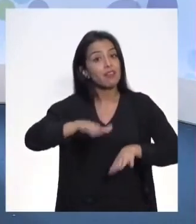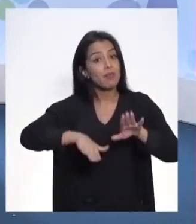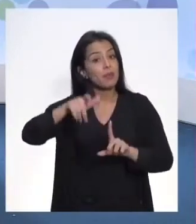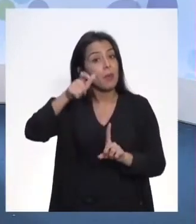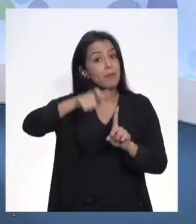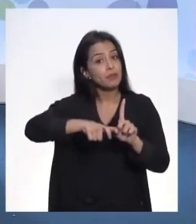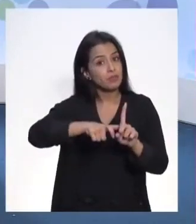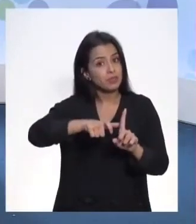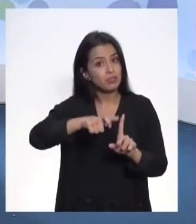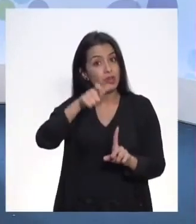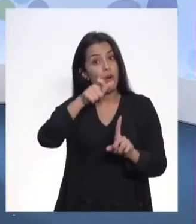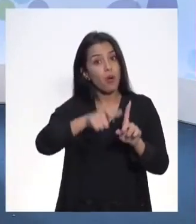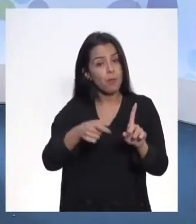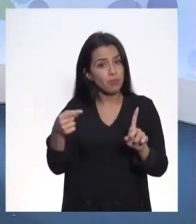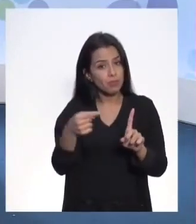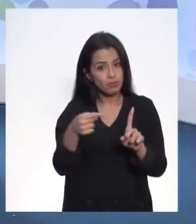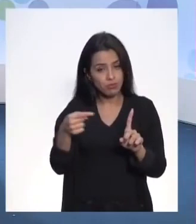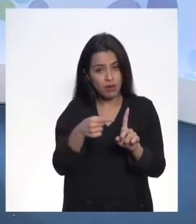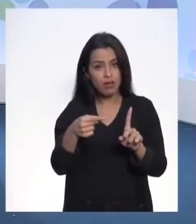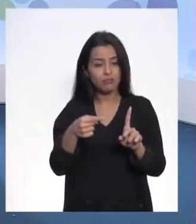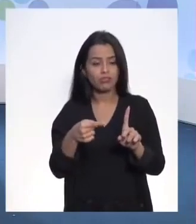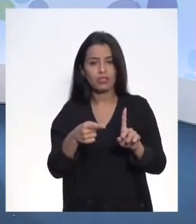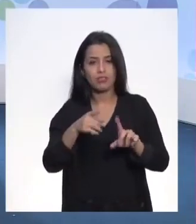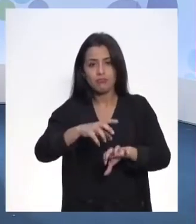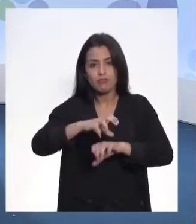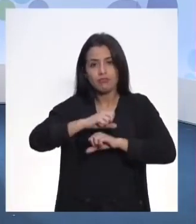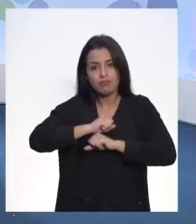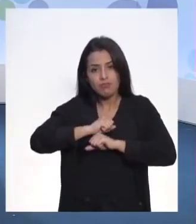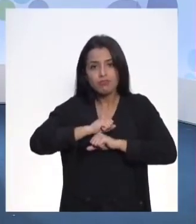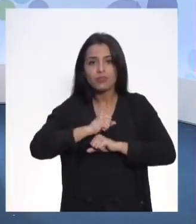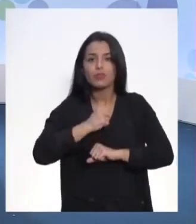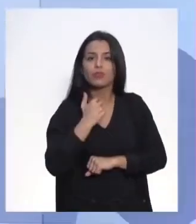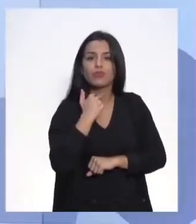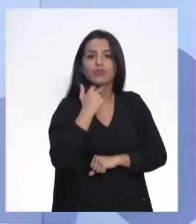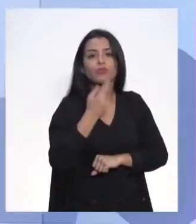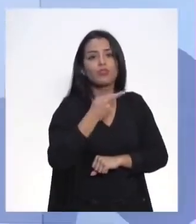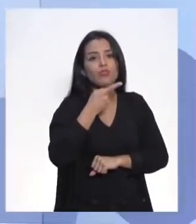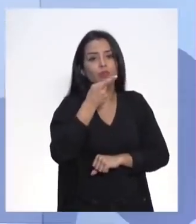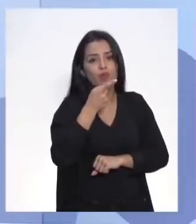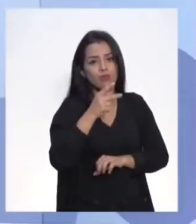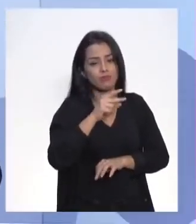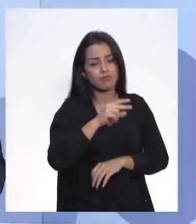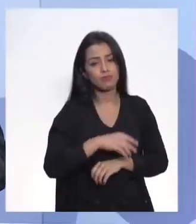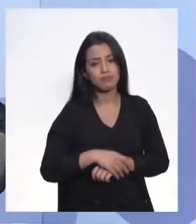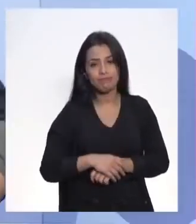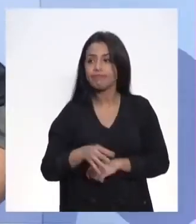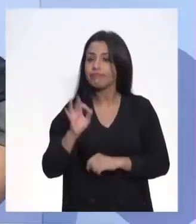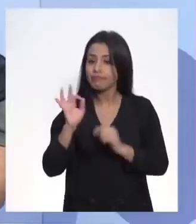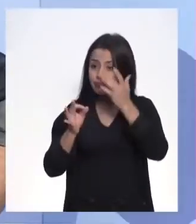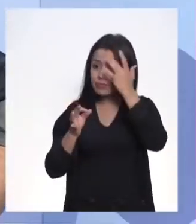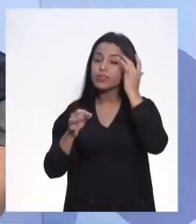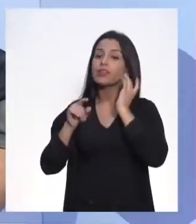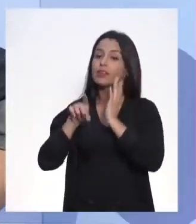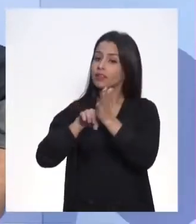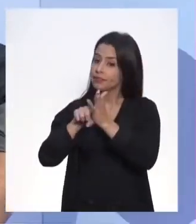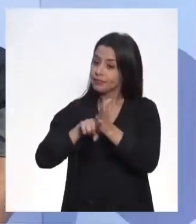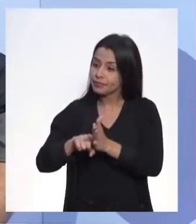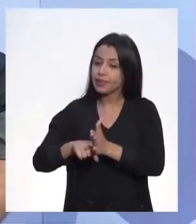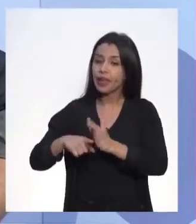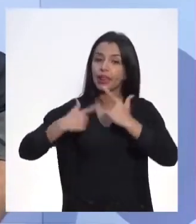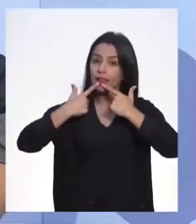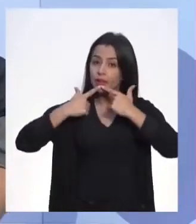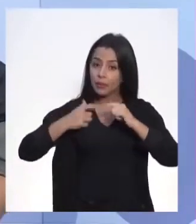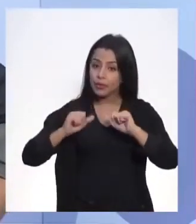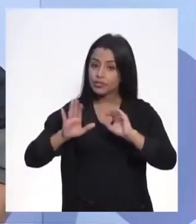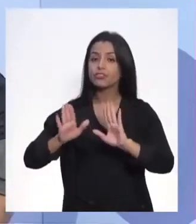que agregar esse sotaque, esse estilo e tal, né? Isso. E a linguística, ela já estuda muito essa questão do preconceito